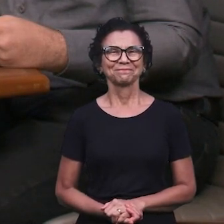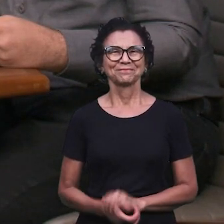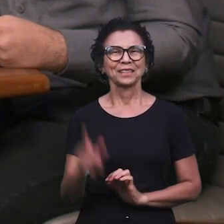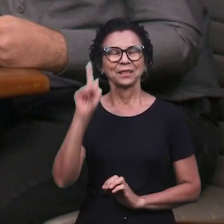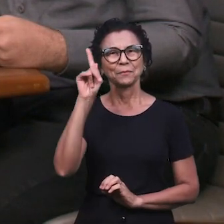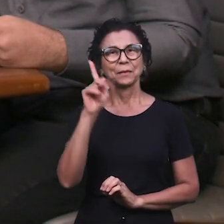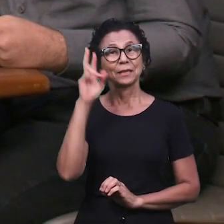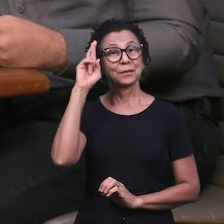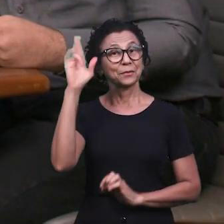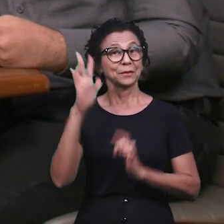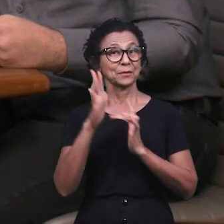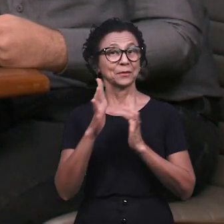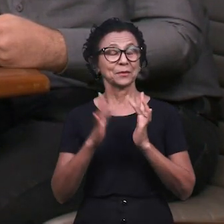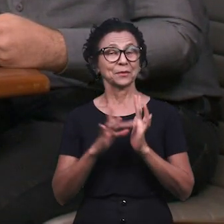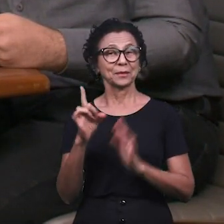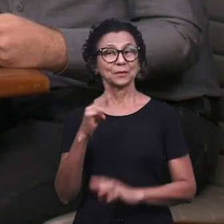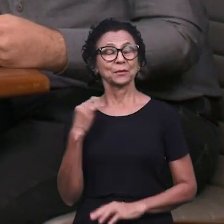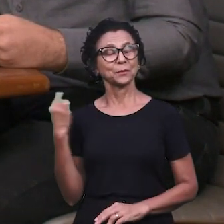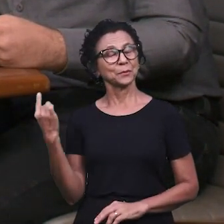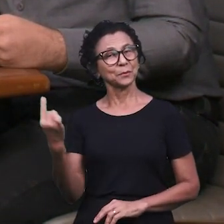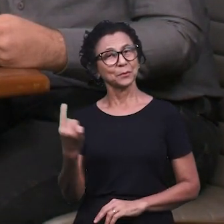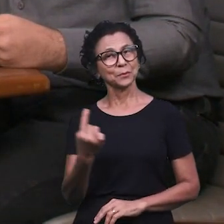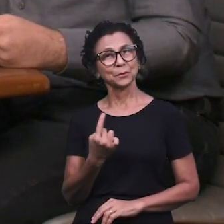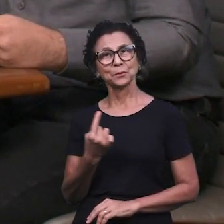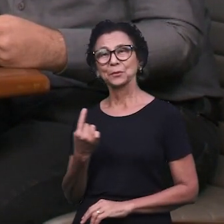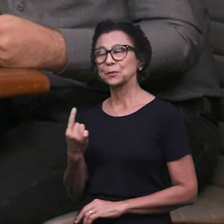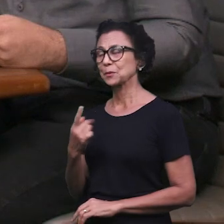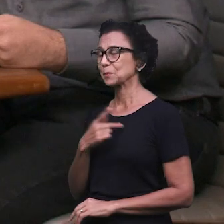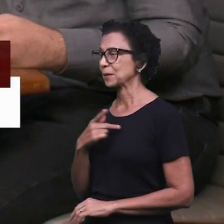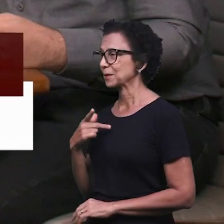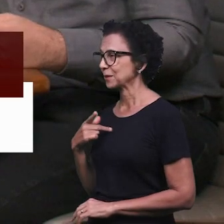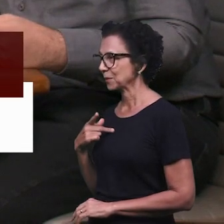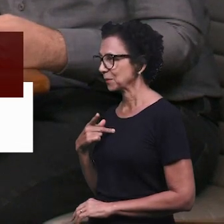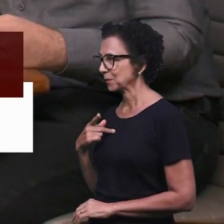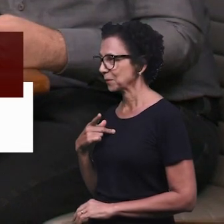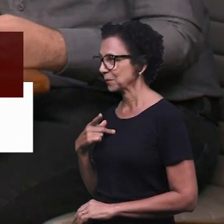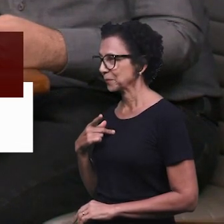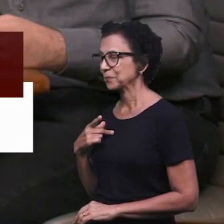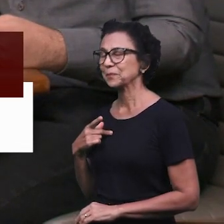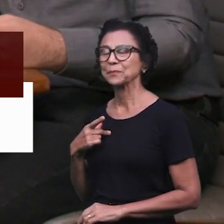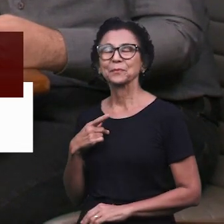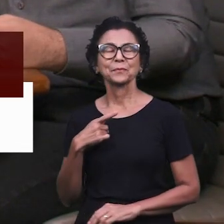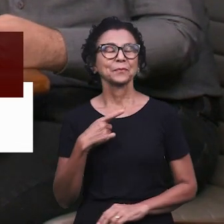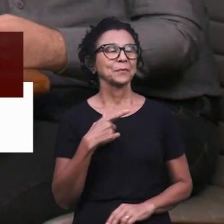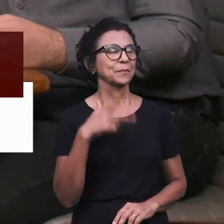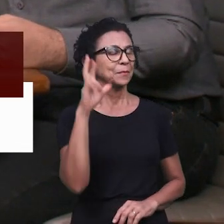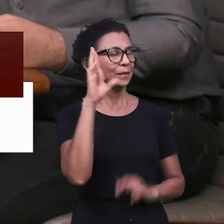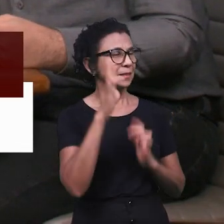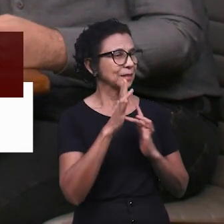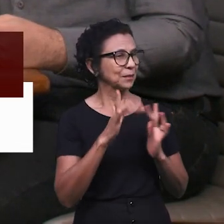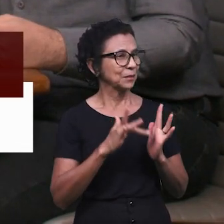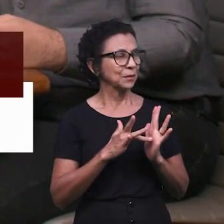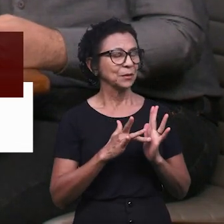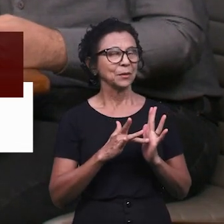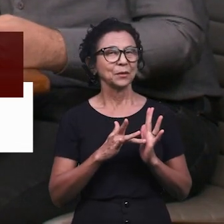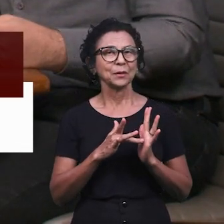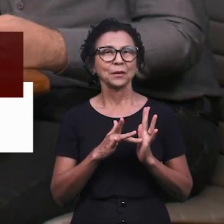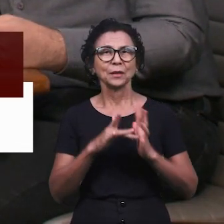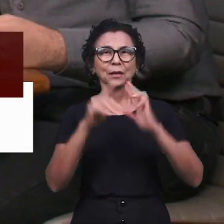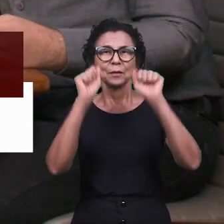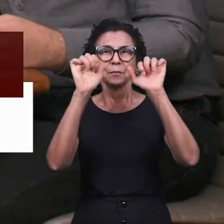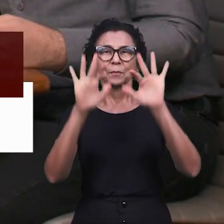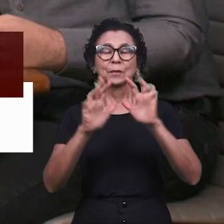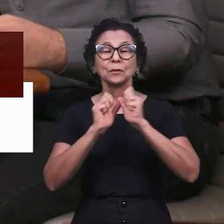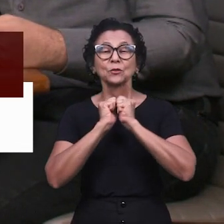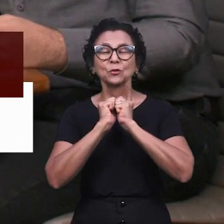paz do Senhor Jesus a todos. Paz do Senhor, pastor Fábio. Paz do Senhor, Andréia. É uma bênção estarmos juntos no nosso programa